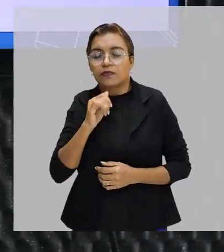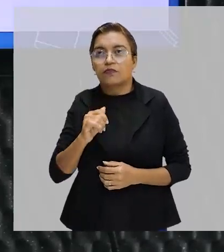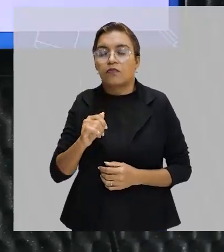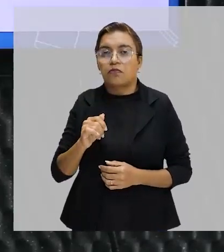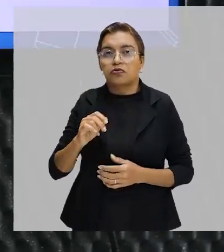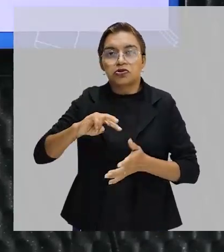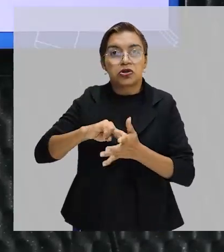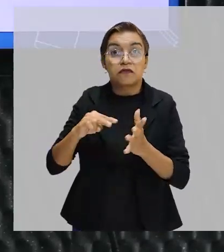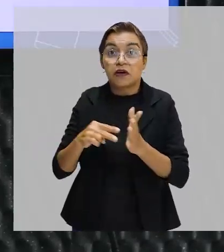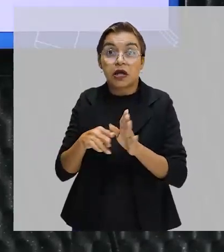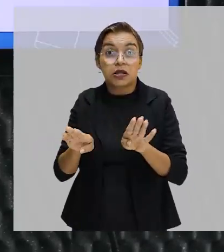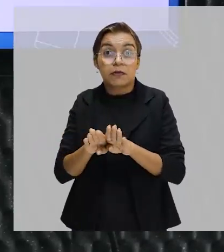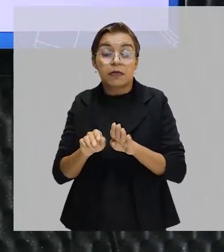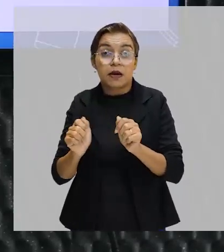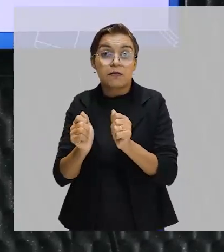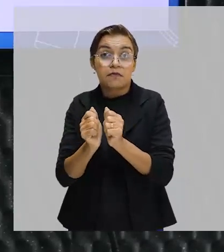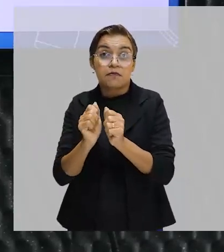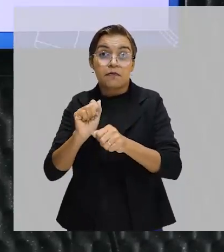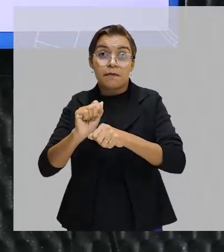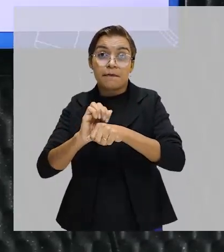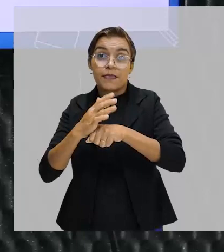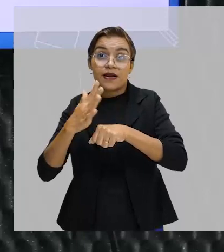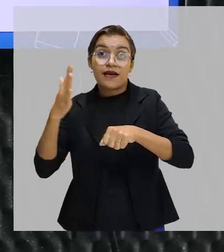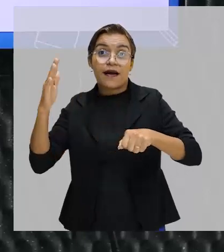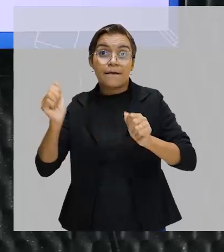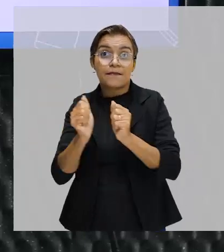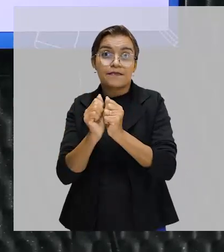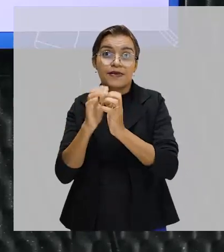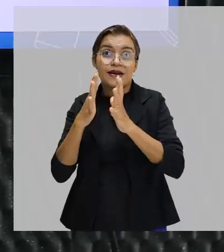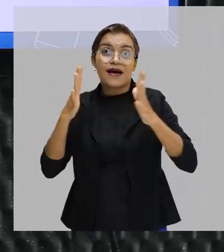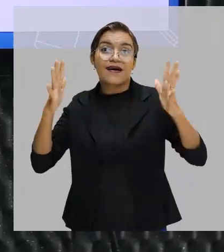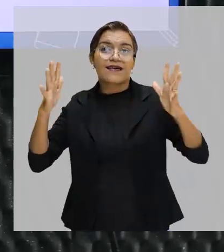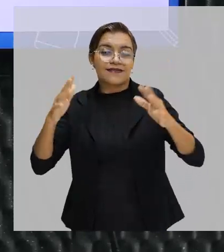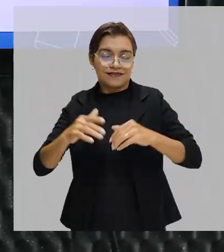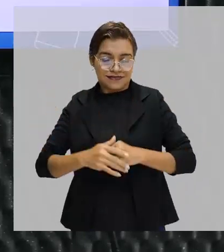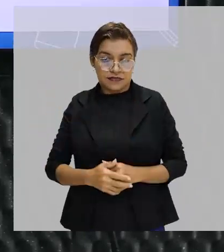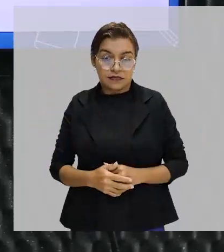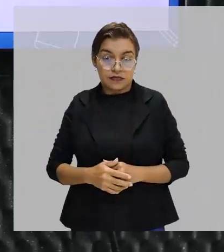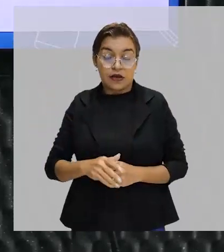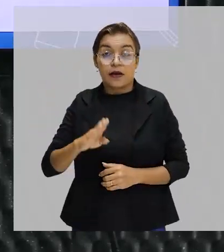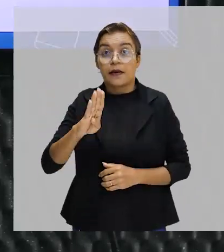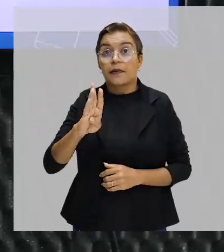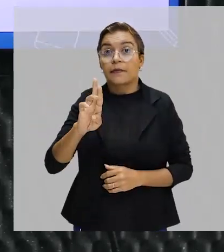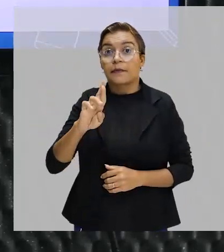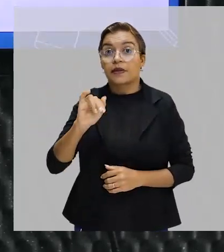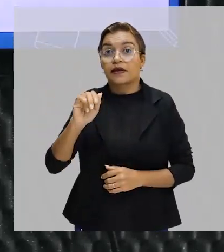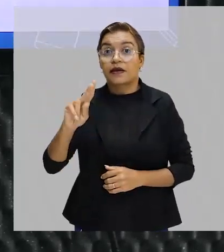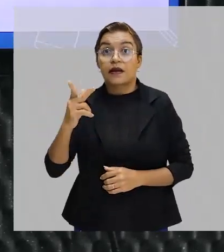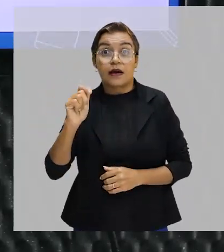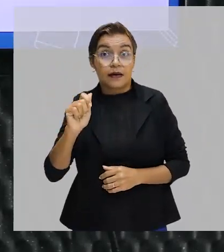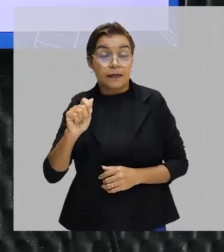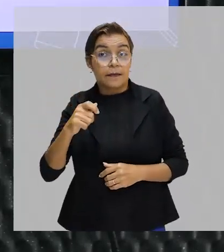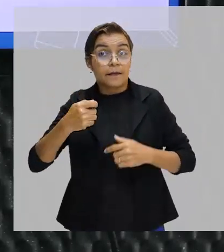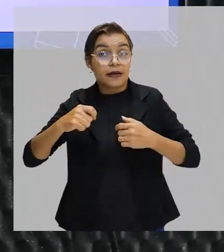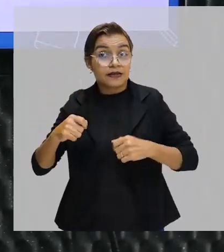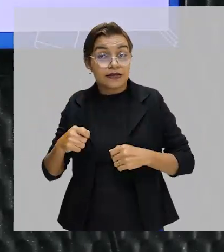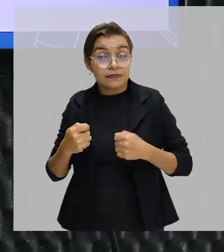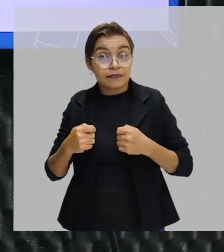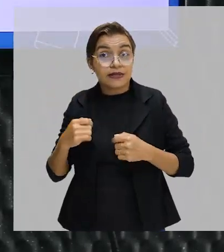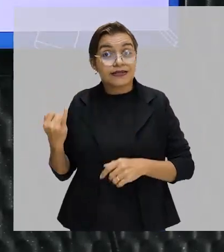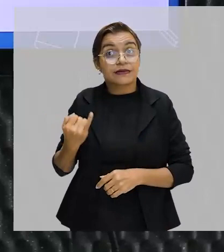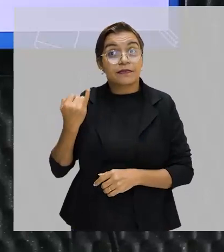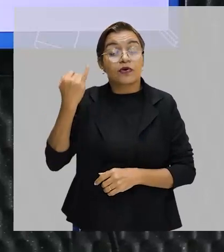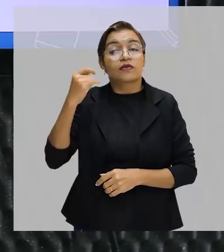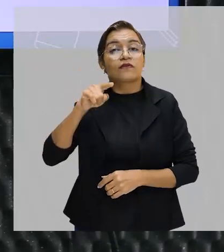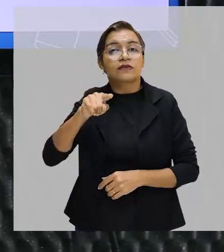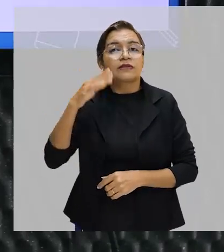luzia, a estrela brilhava. Mas aí é necessário que você saiba essa ampliação vocabular. É necessário que